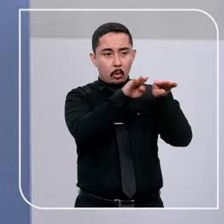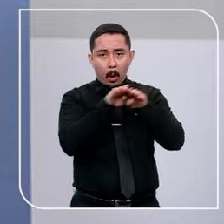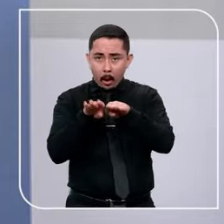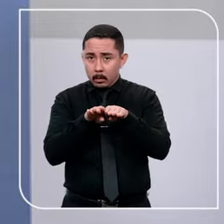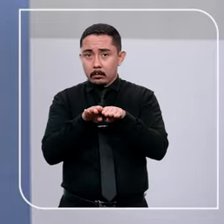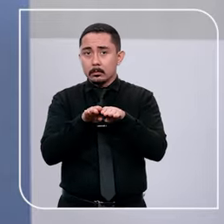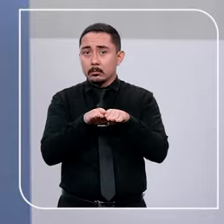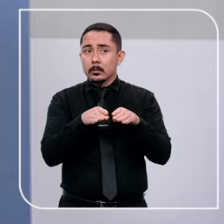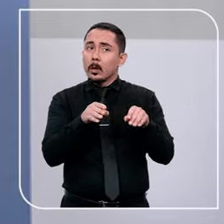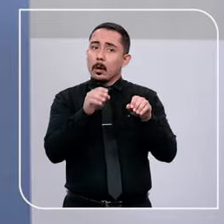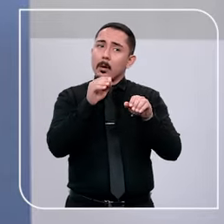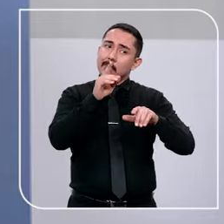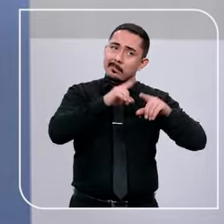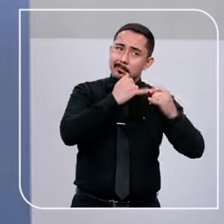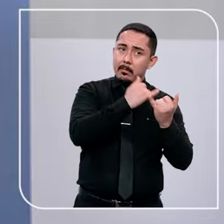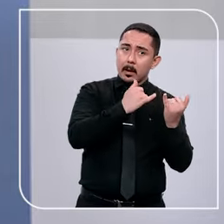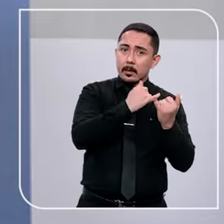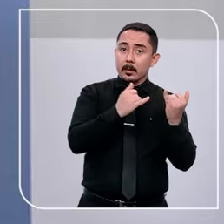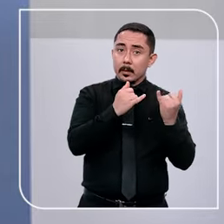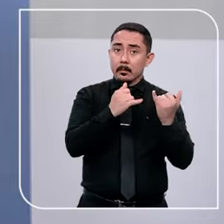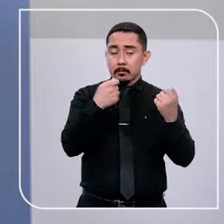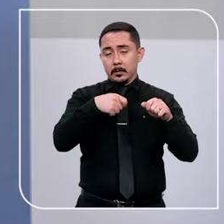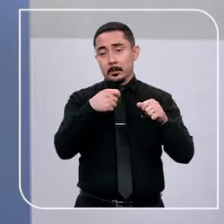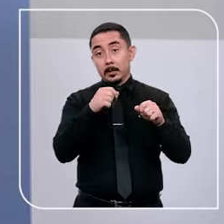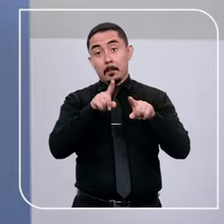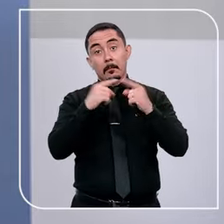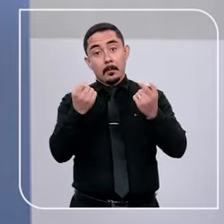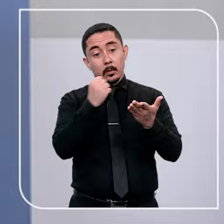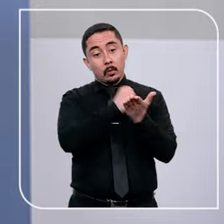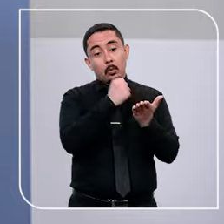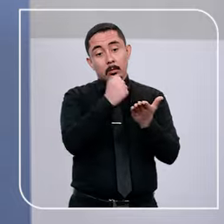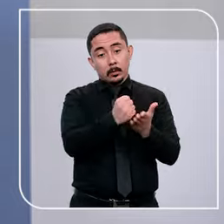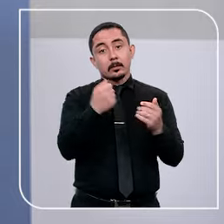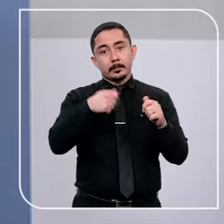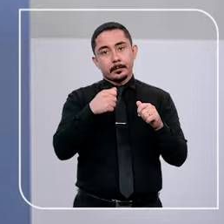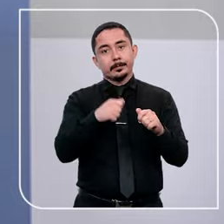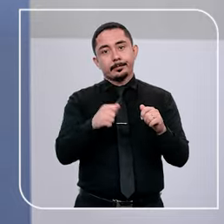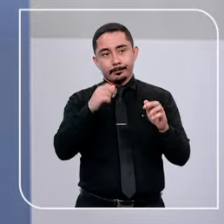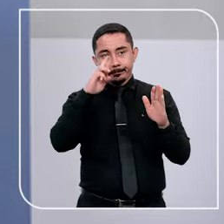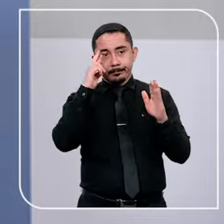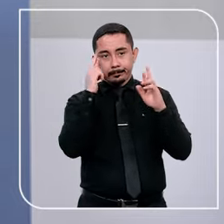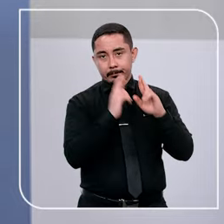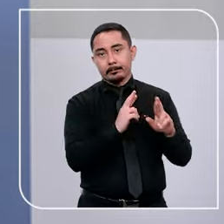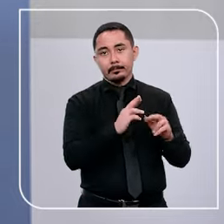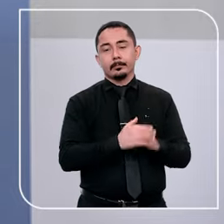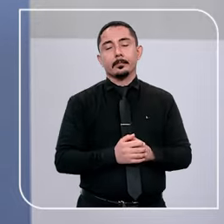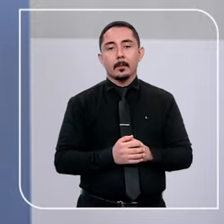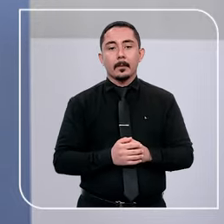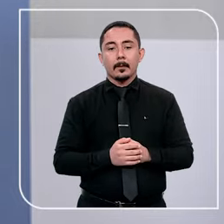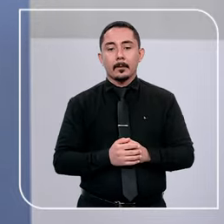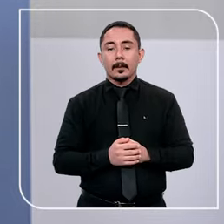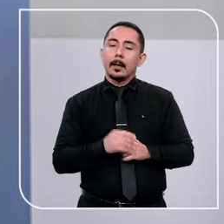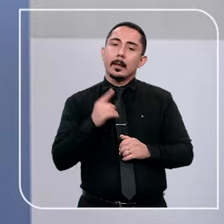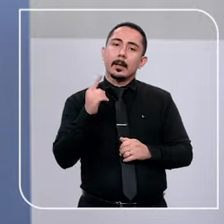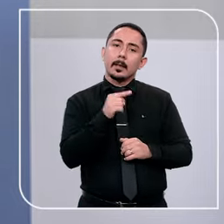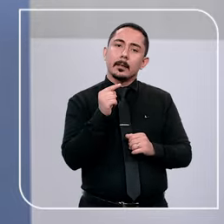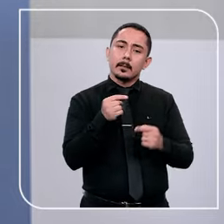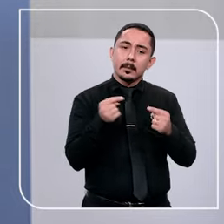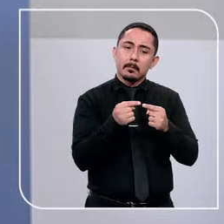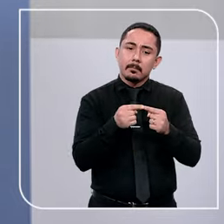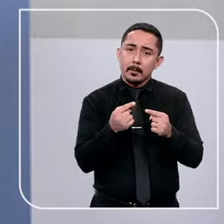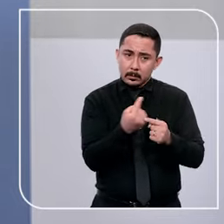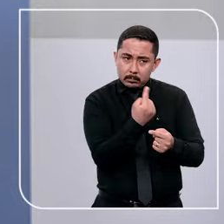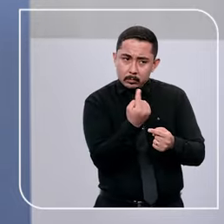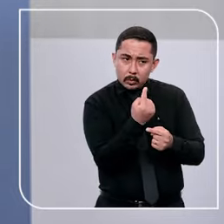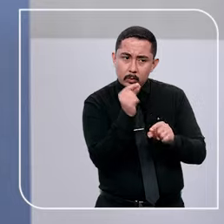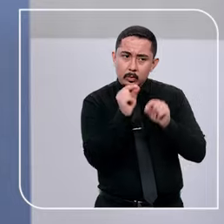próximas desde que os contratos de locação sejam respeitados de acordo com a decisão essa prática por si só